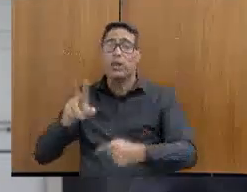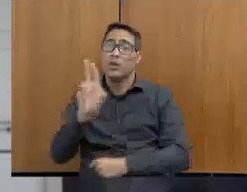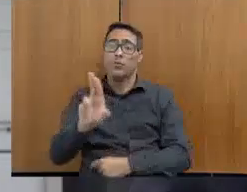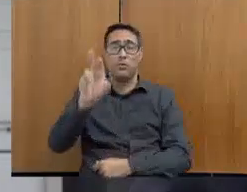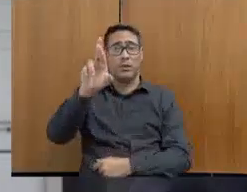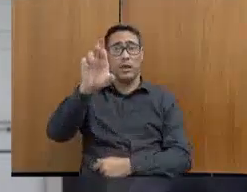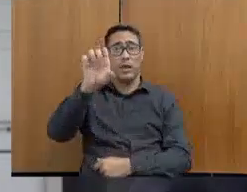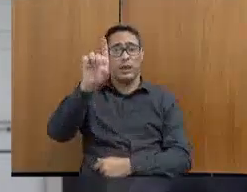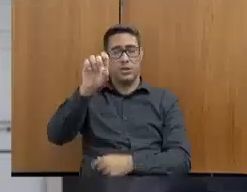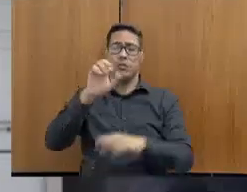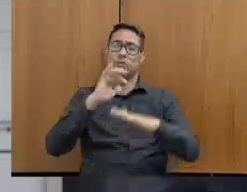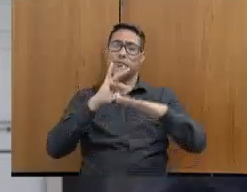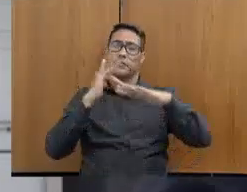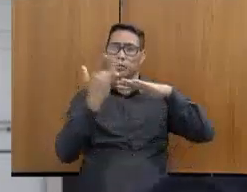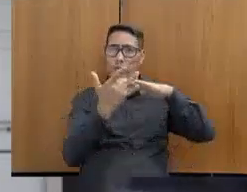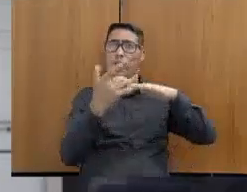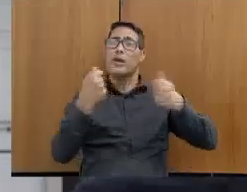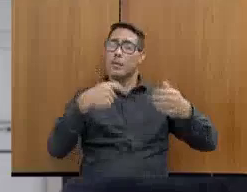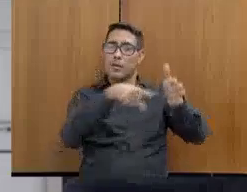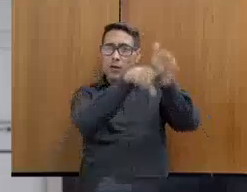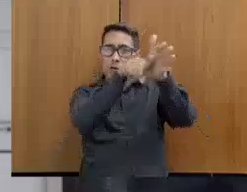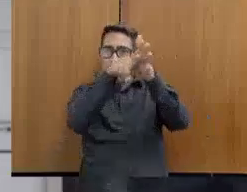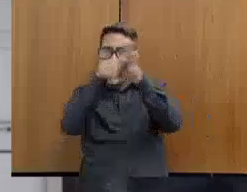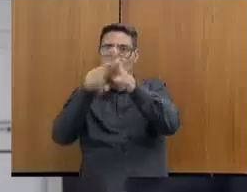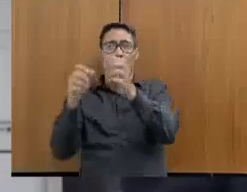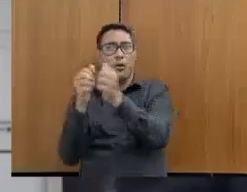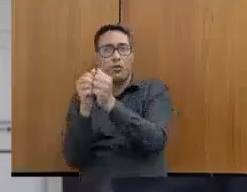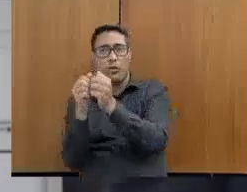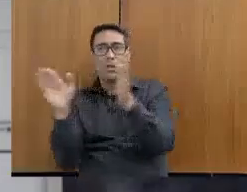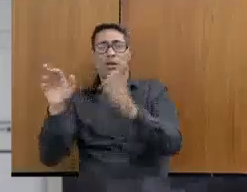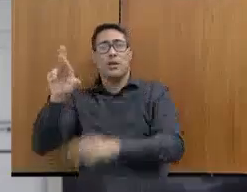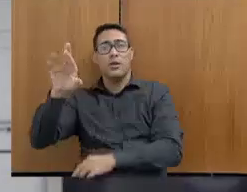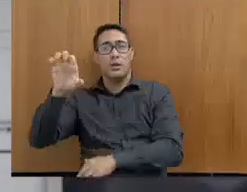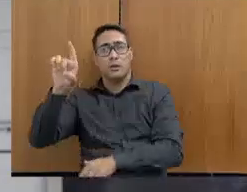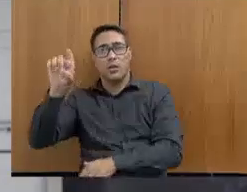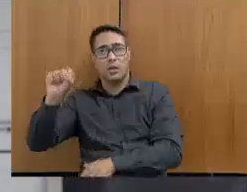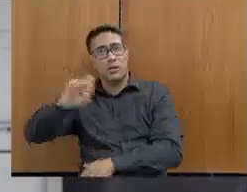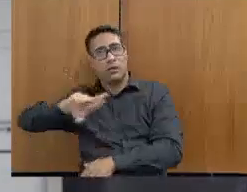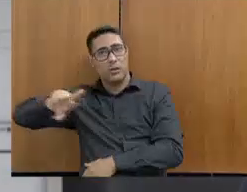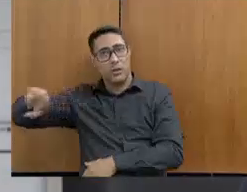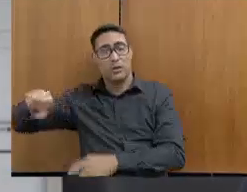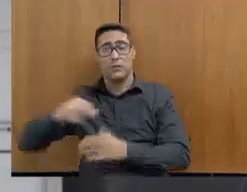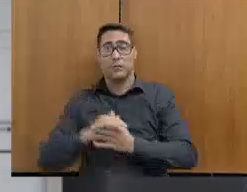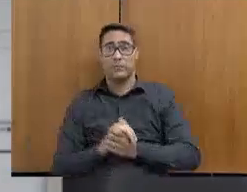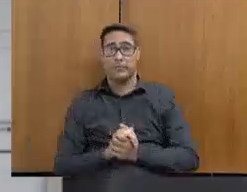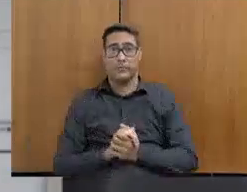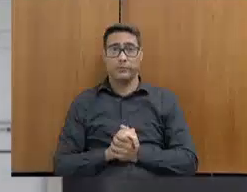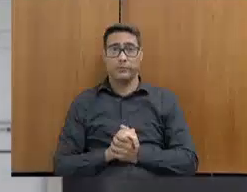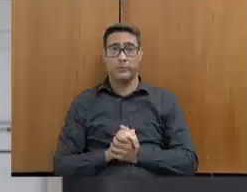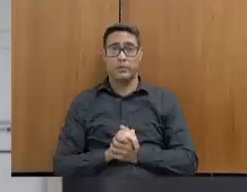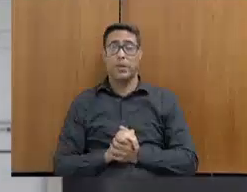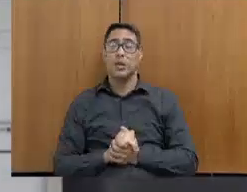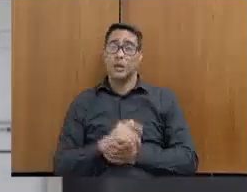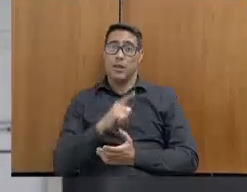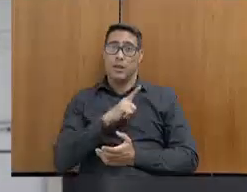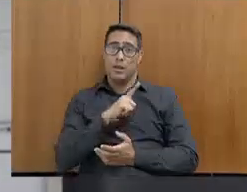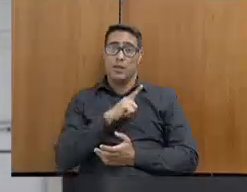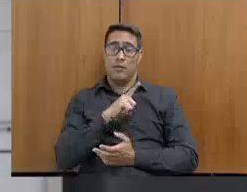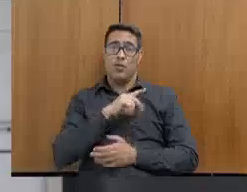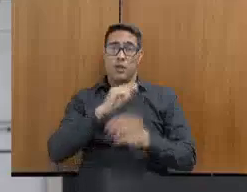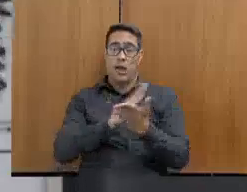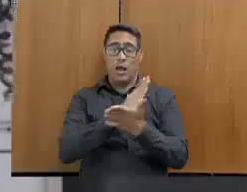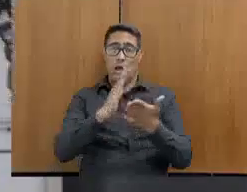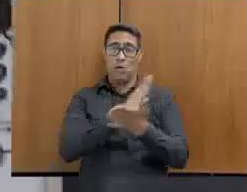de fato de o investigação eu preciso de autorização das redes e tudo mais vou deixar alguns requerimentos aqui para o meu tempo já esgotou